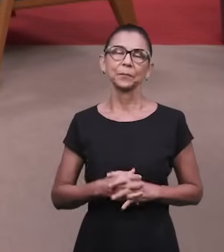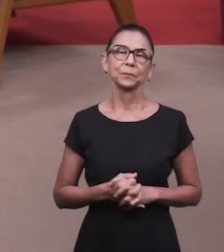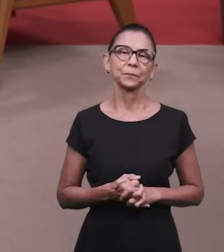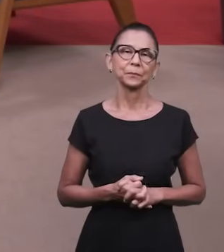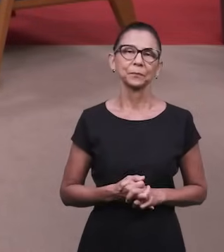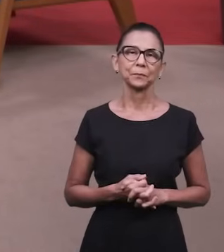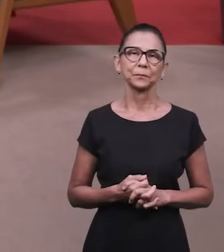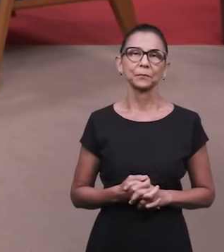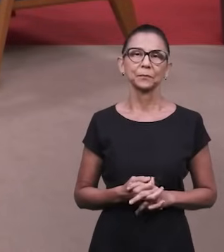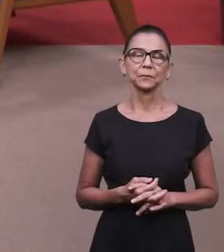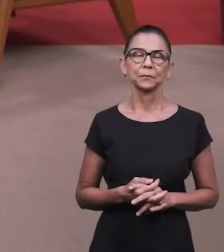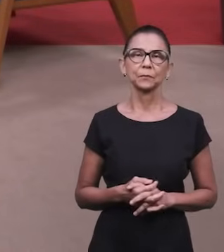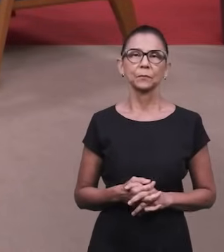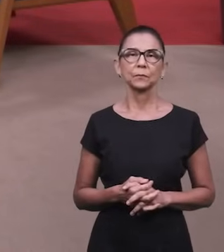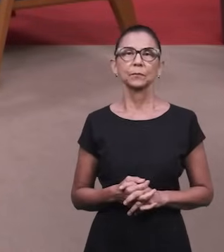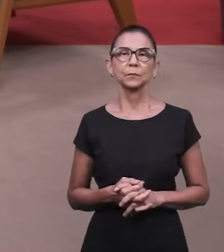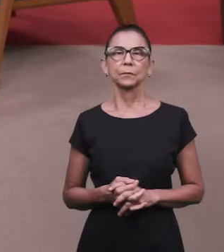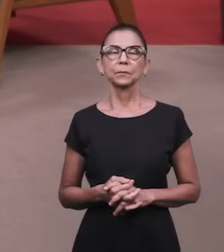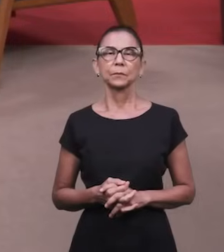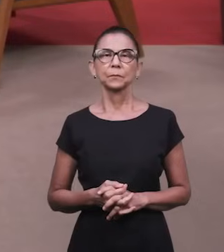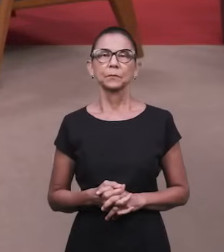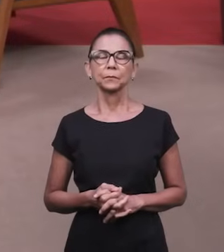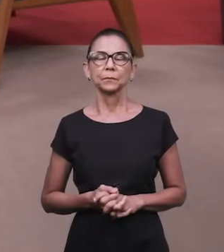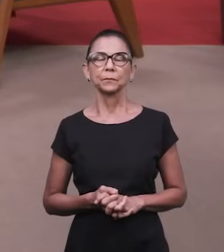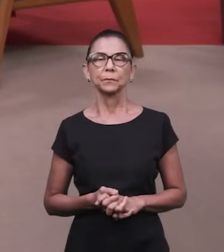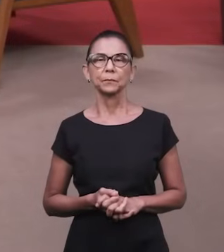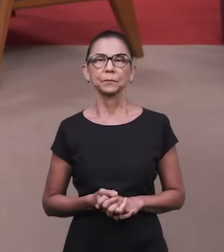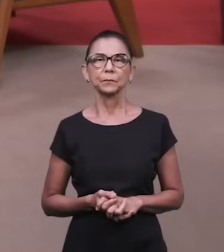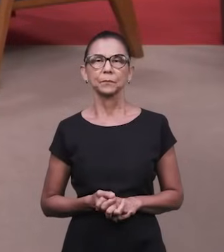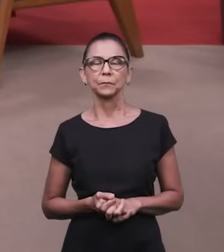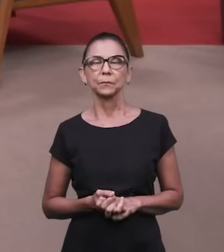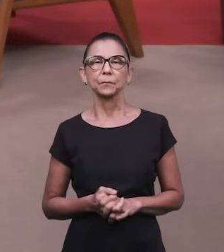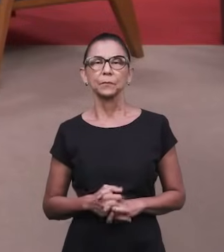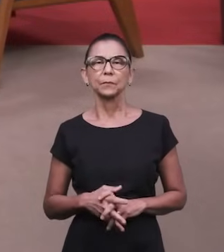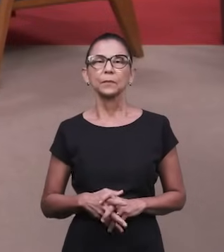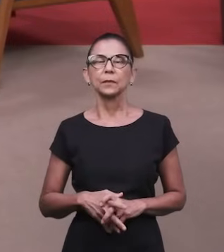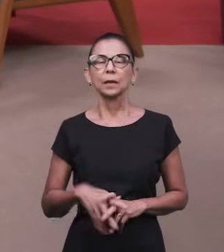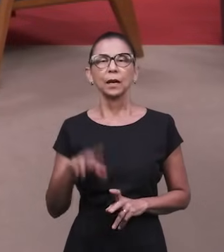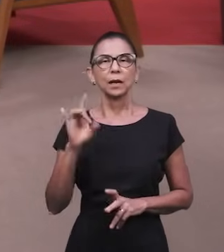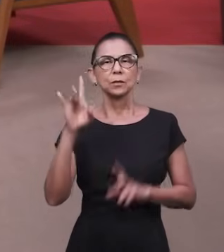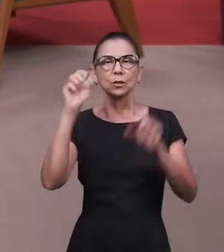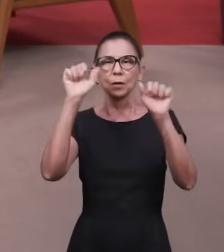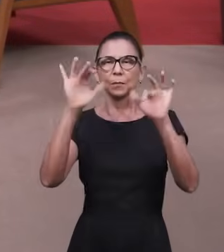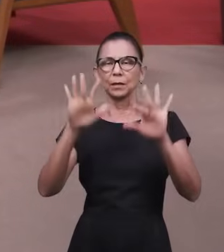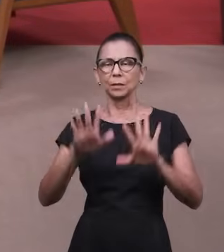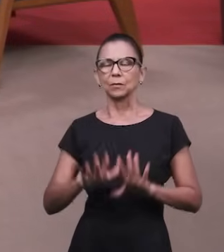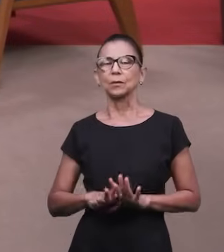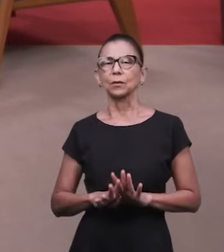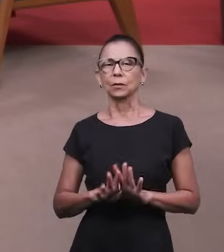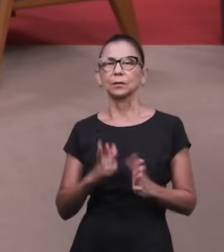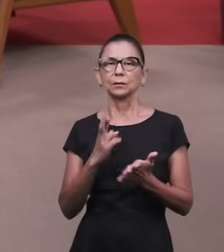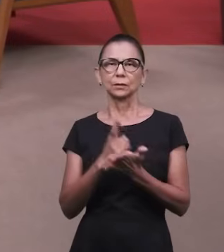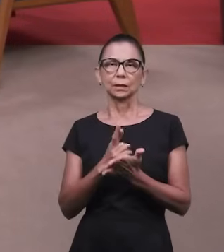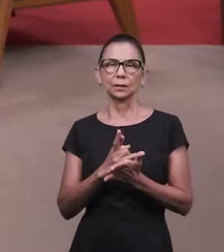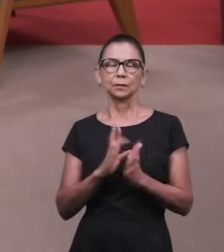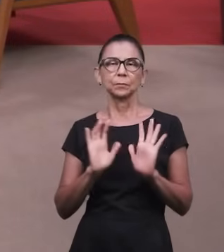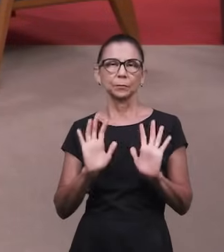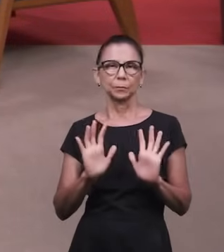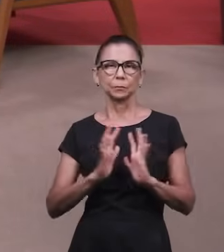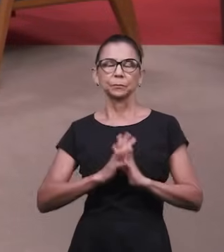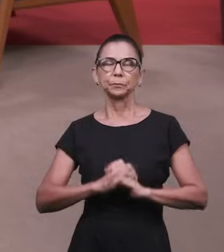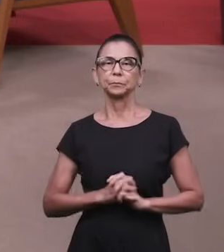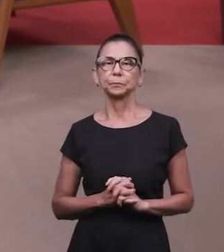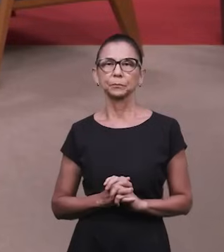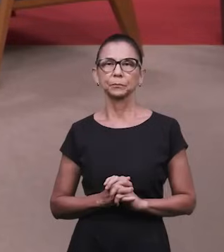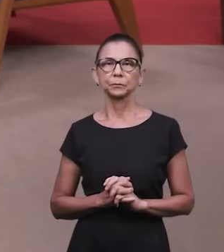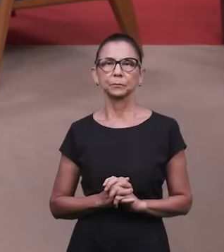frutos, né? É isso mesmo. Colhendo os frutos daquilo que o Senhor tem nos dado. Bom, Vamos então encerrar o programa. Mais uma